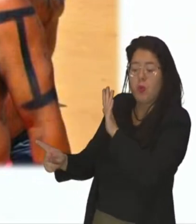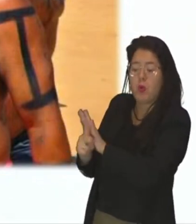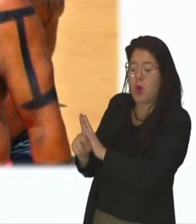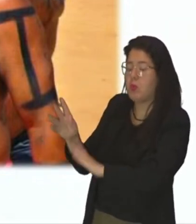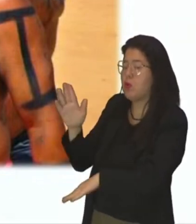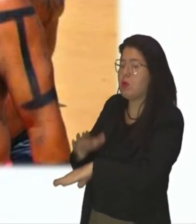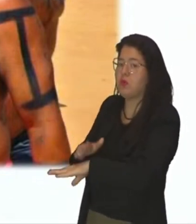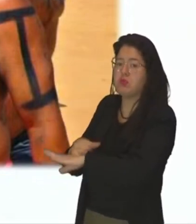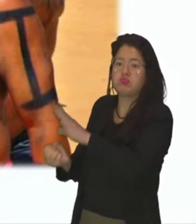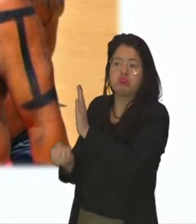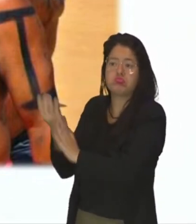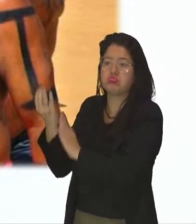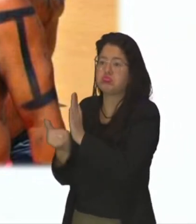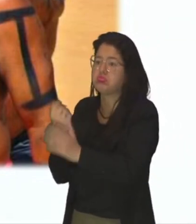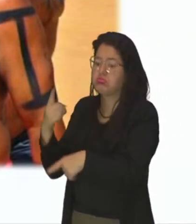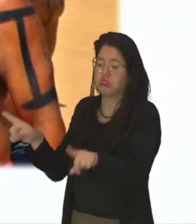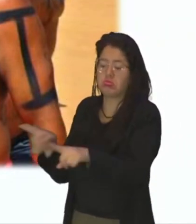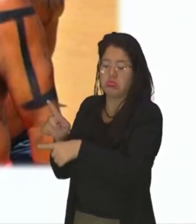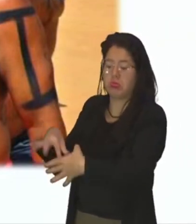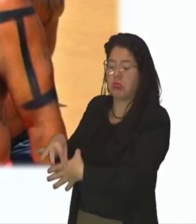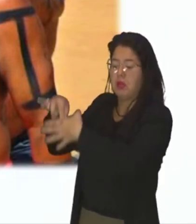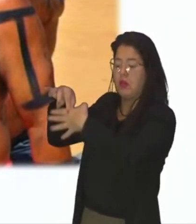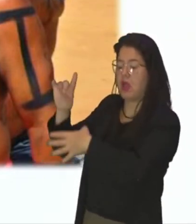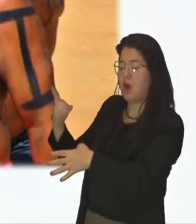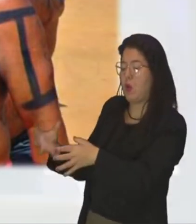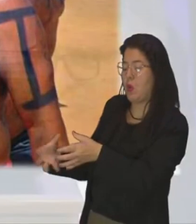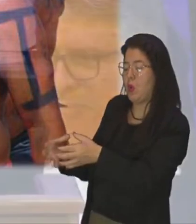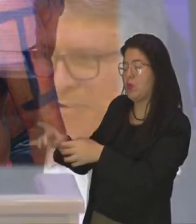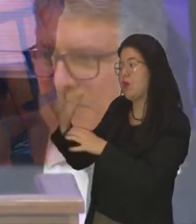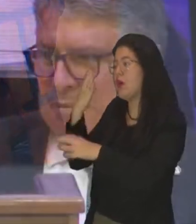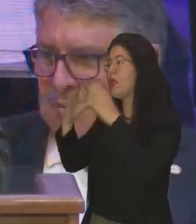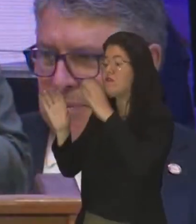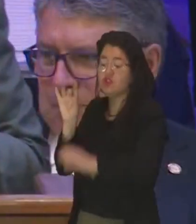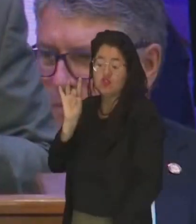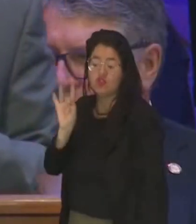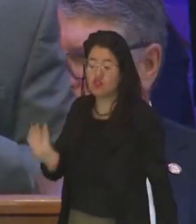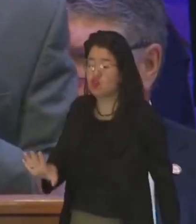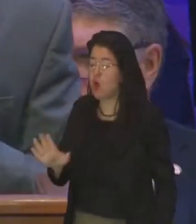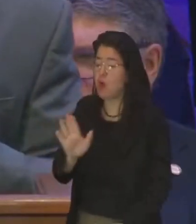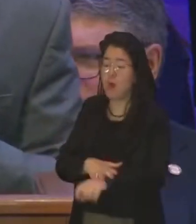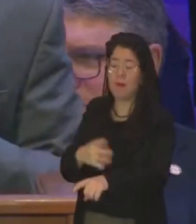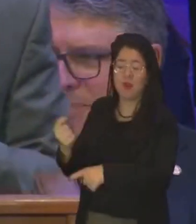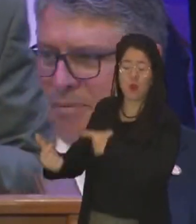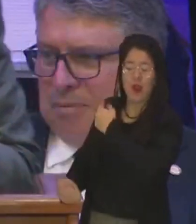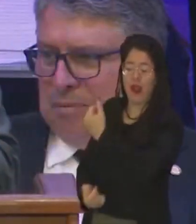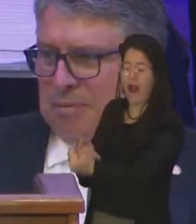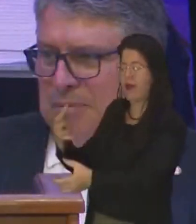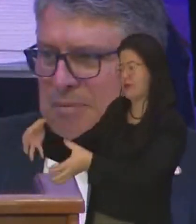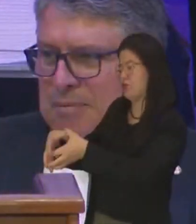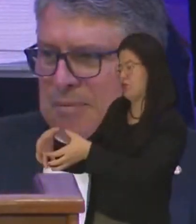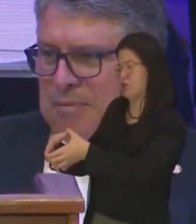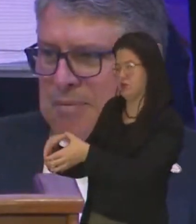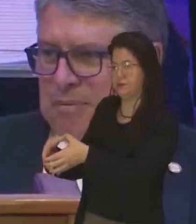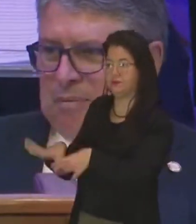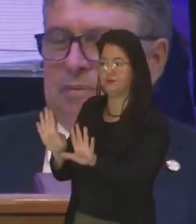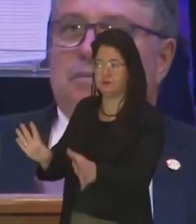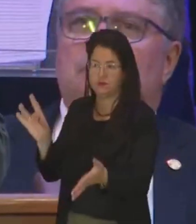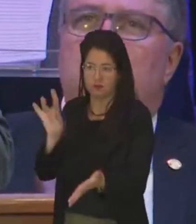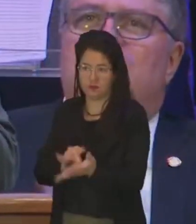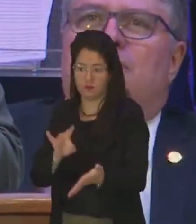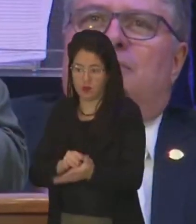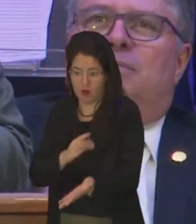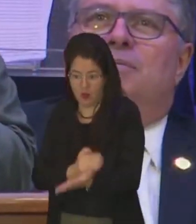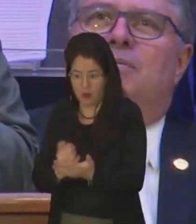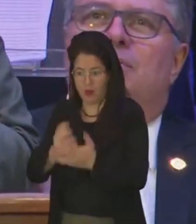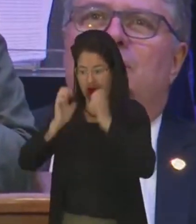que lideravam música, que cantavam, era só nessas ocasiões. E na verdade, quando o